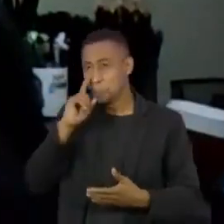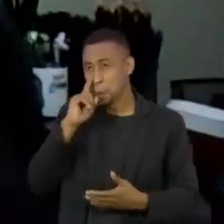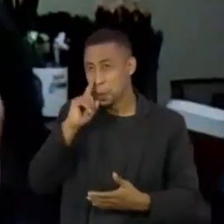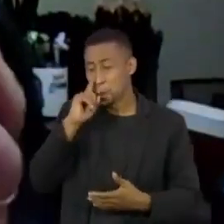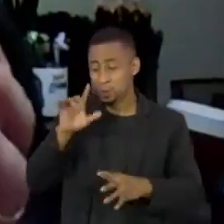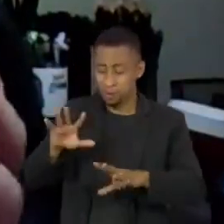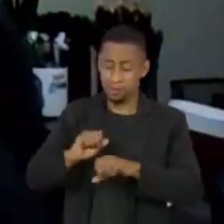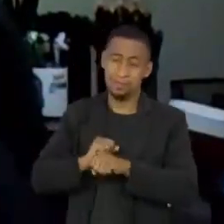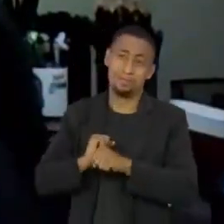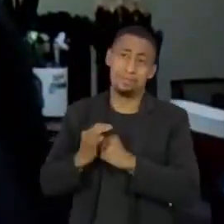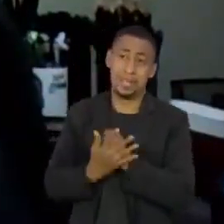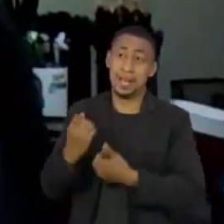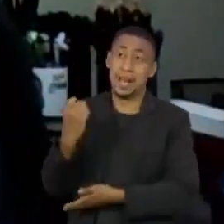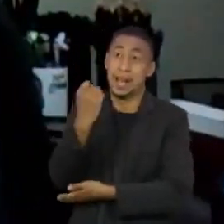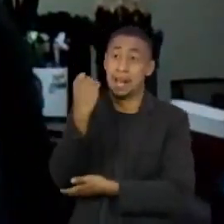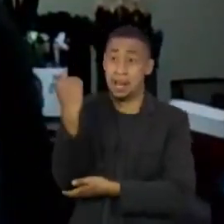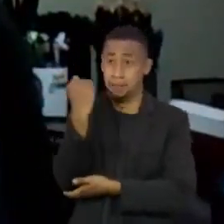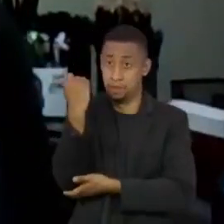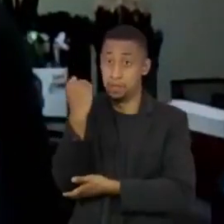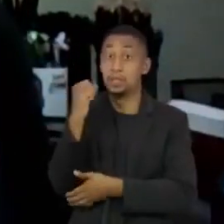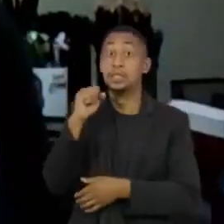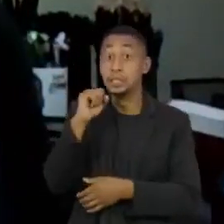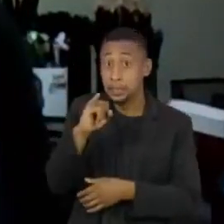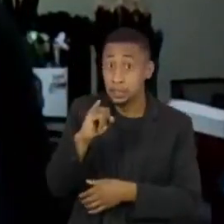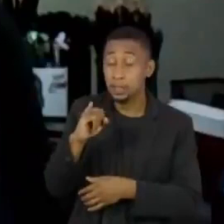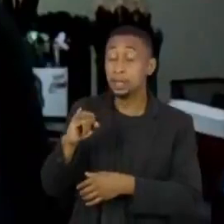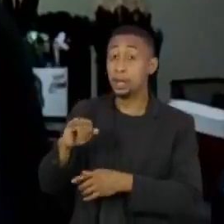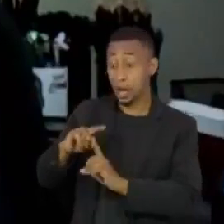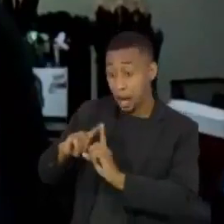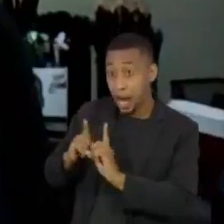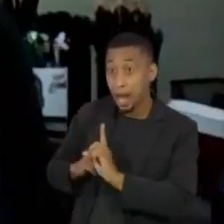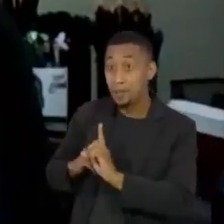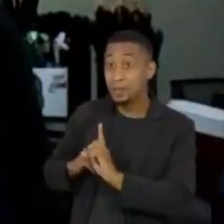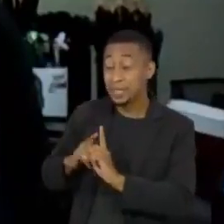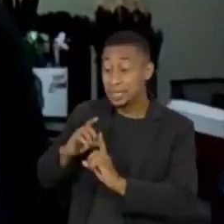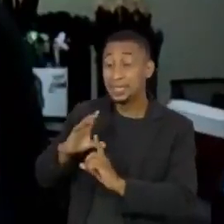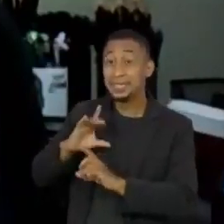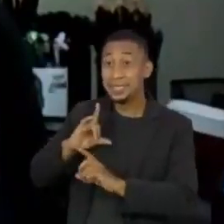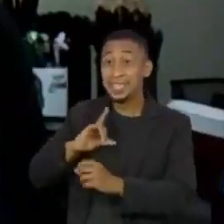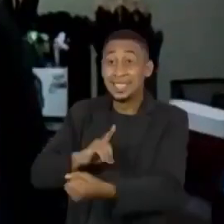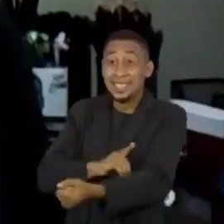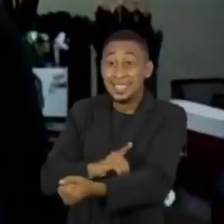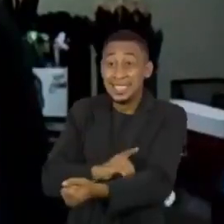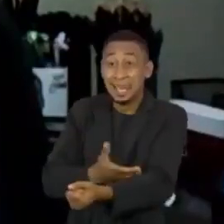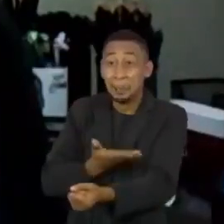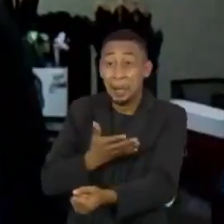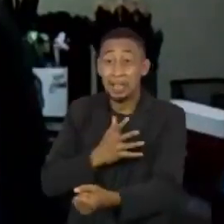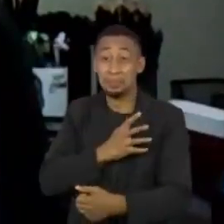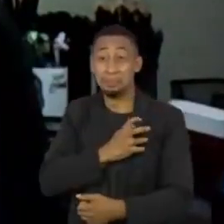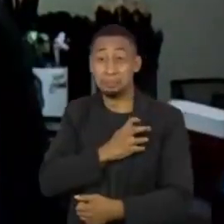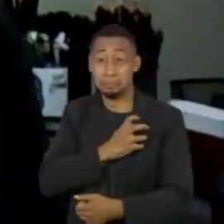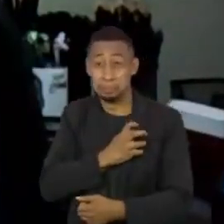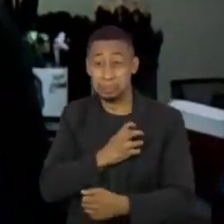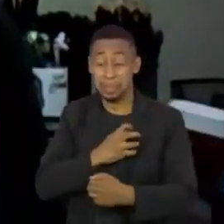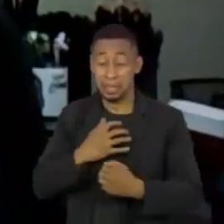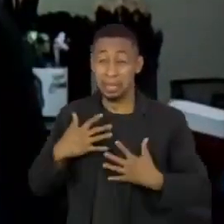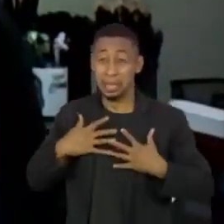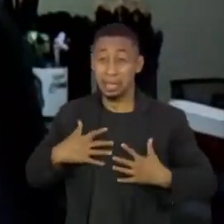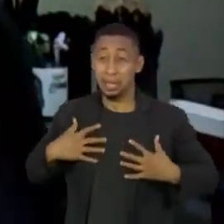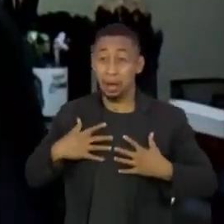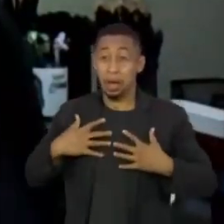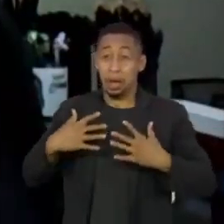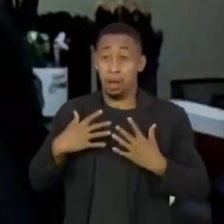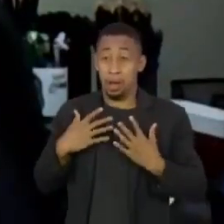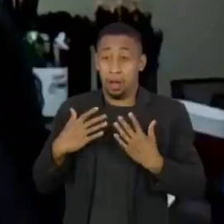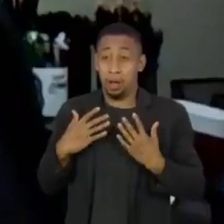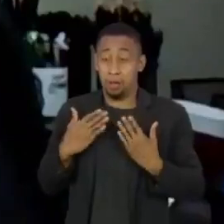grave. Quando é uma grávida que já também tem as comorbidades, ou diabetes, problema no coração, no pulmão, maior o